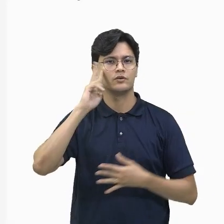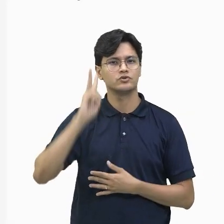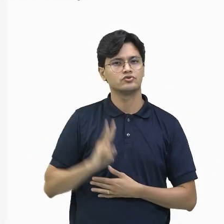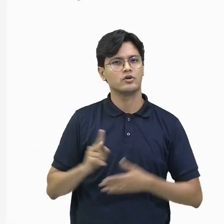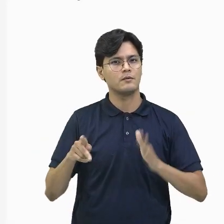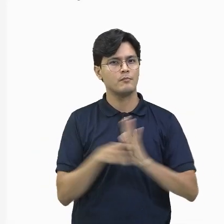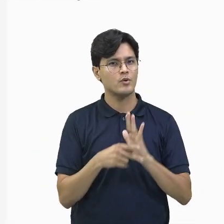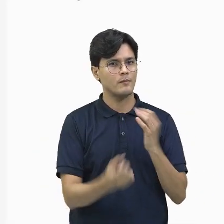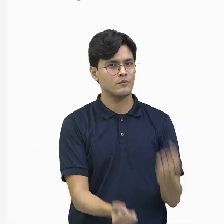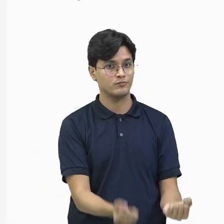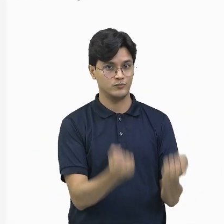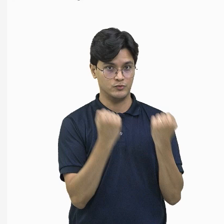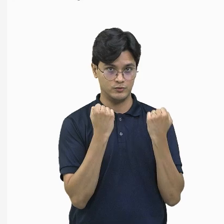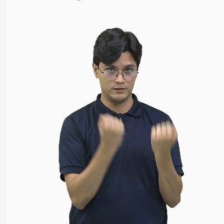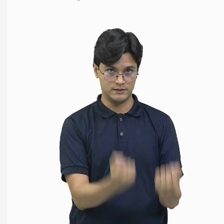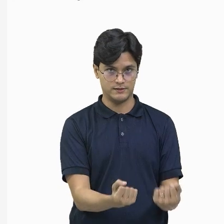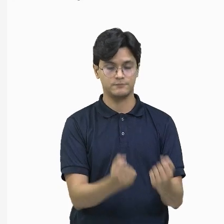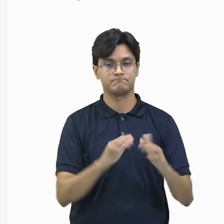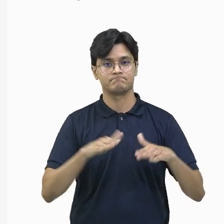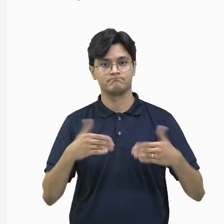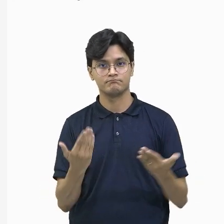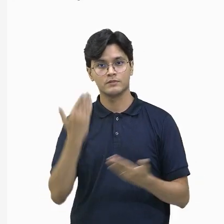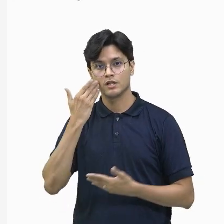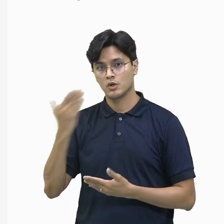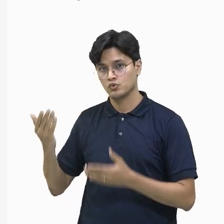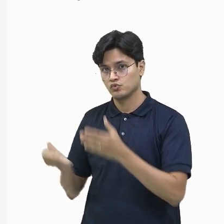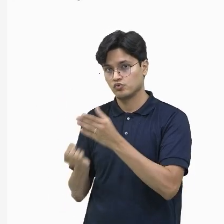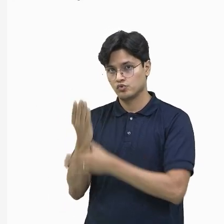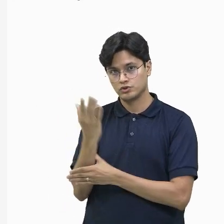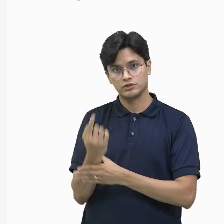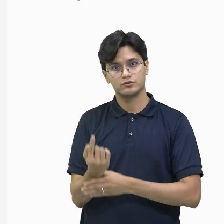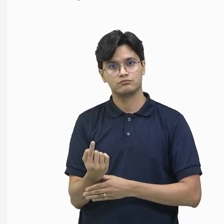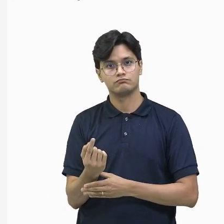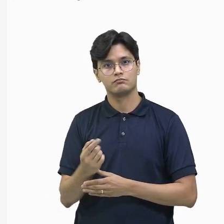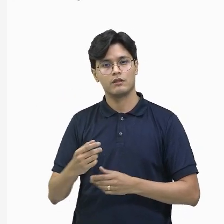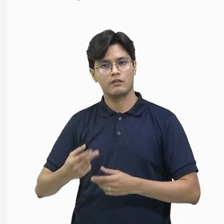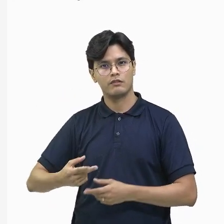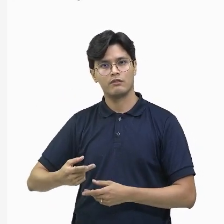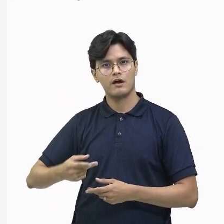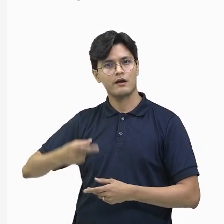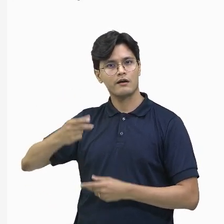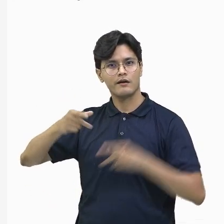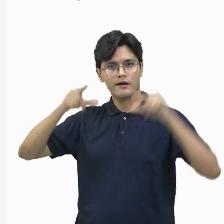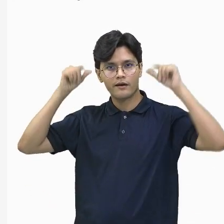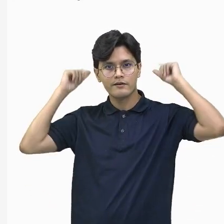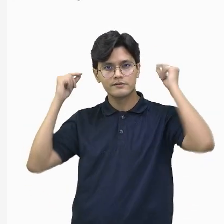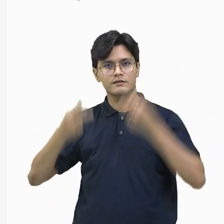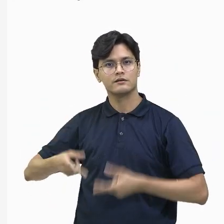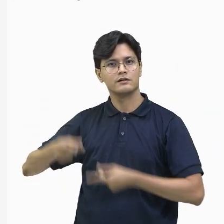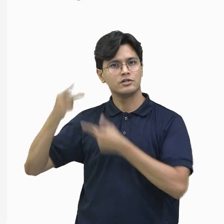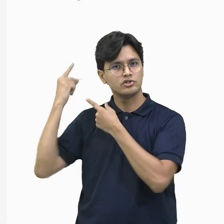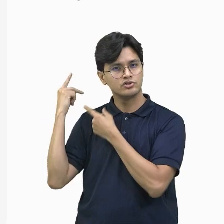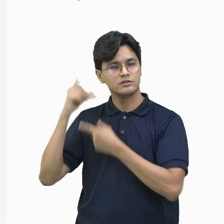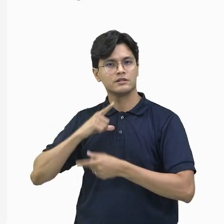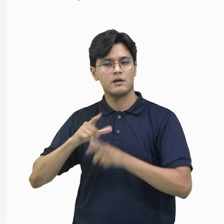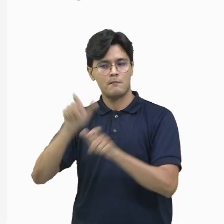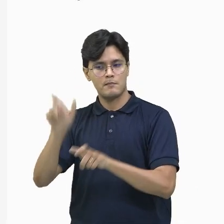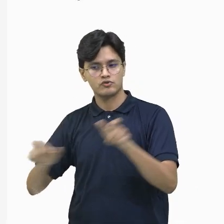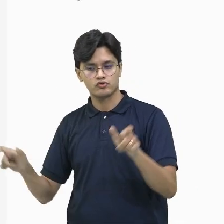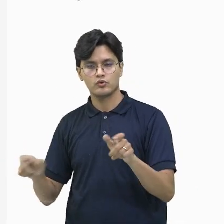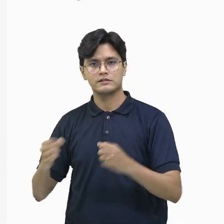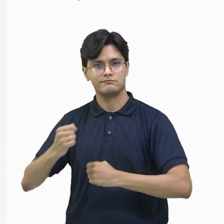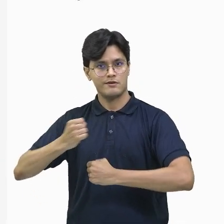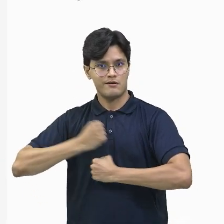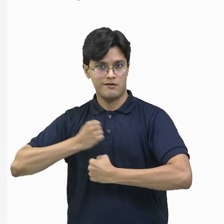vocês. Então, a musculação tem origem na Grécia Antiga, onde atletas e guerreiros utilizavam